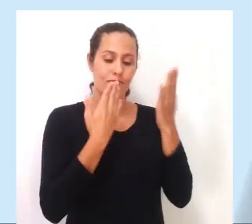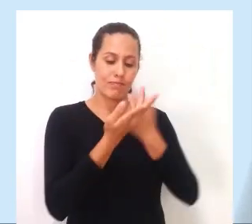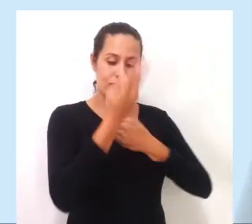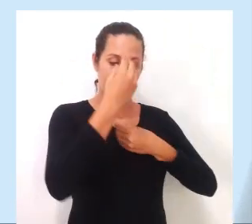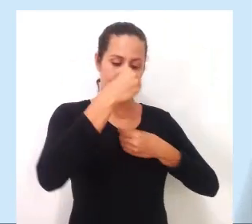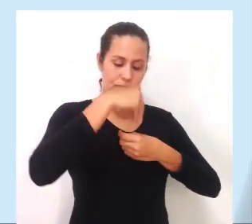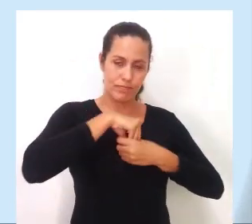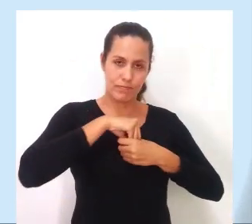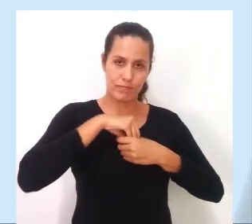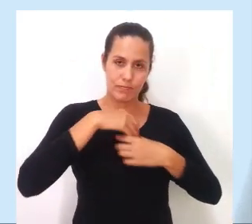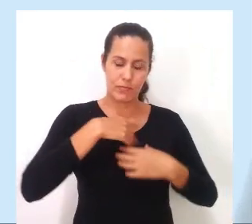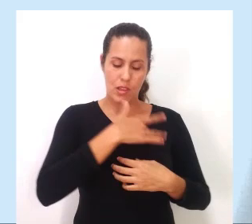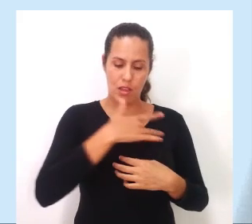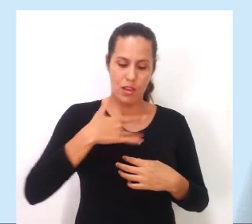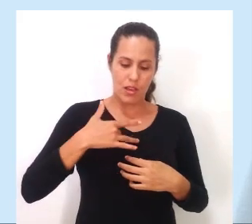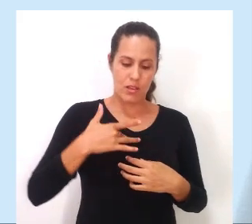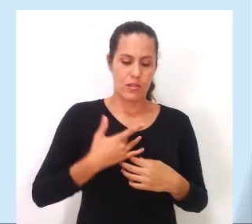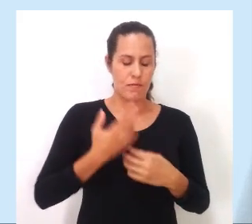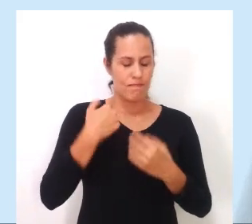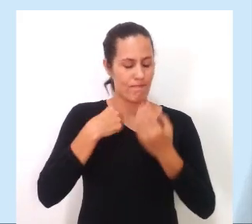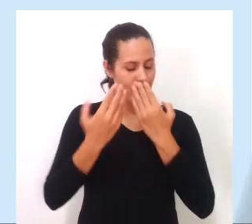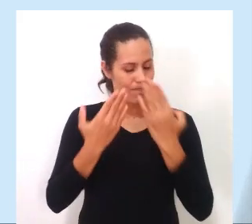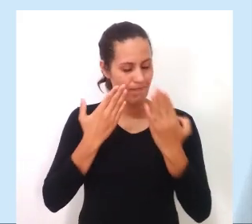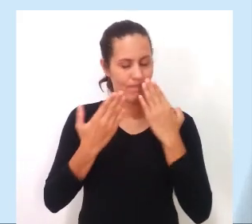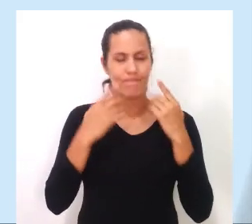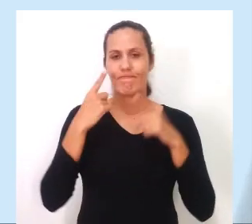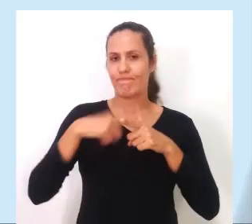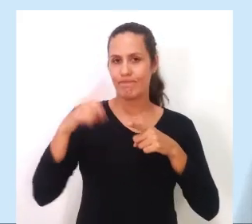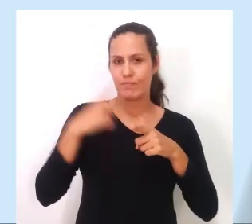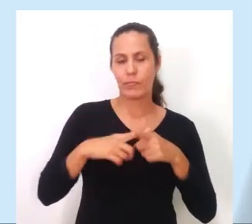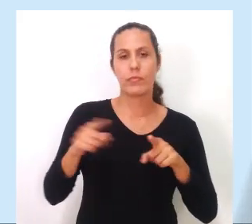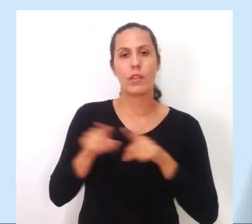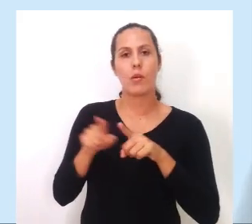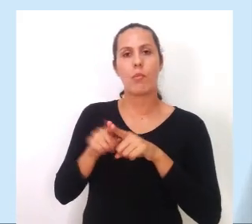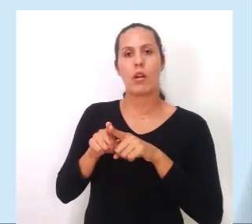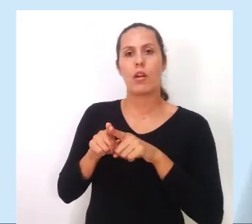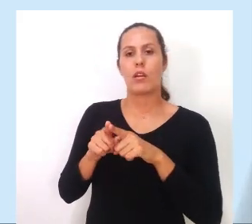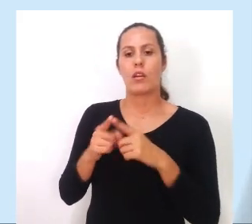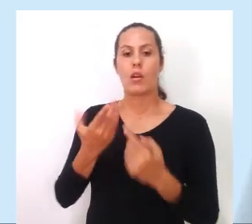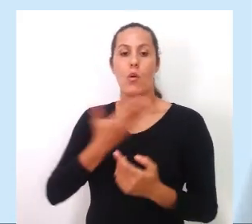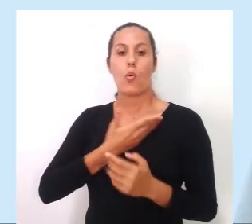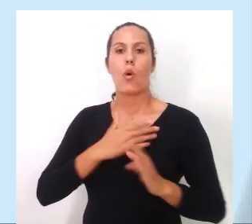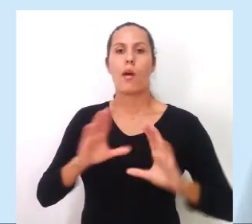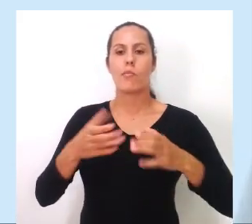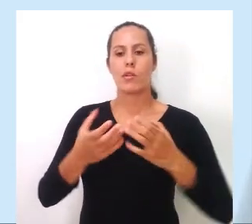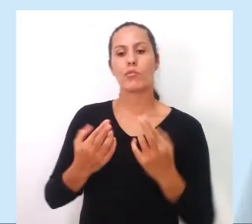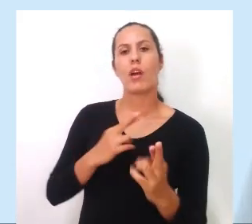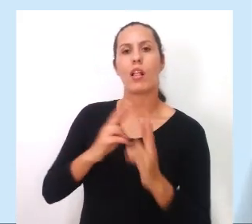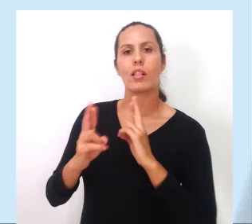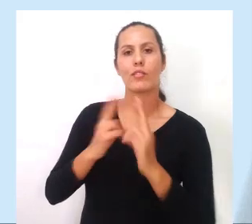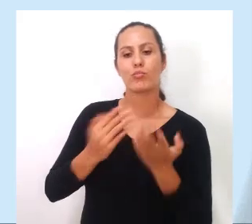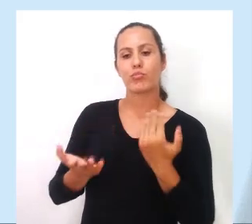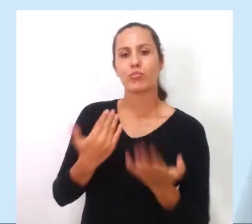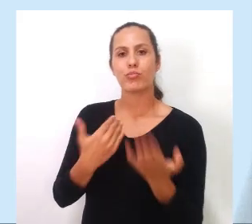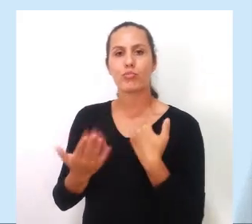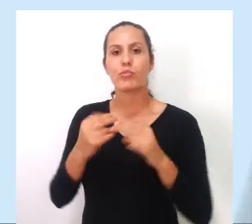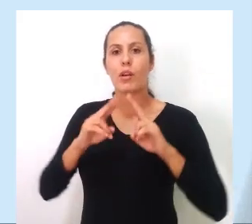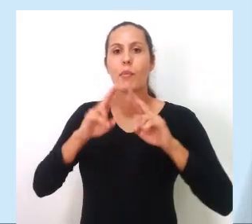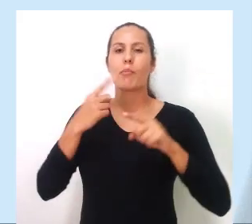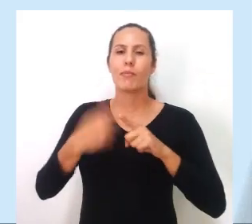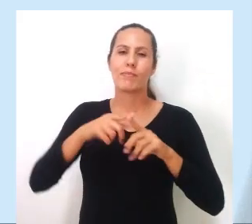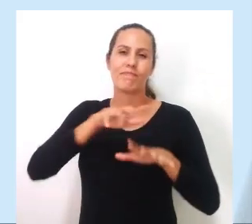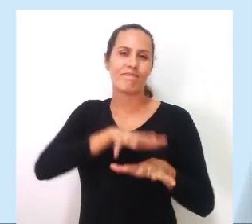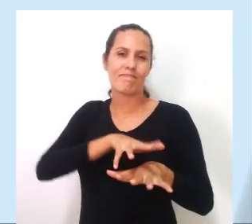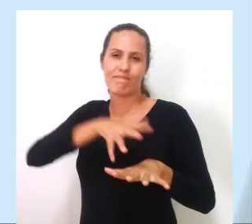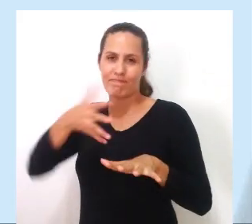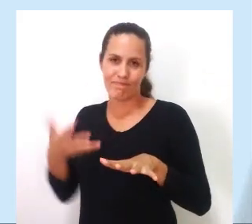né, que vai afetar a sua saúde mental, o seu relacionamento com os seus amigos na parte